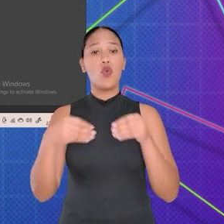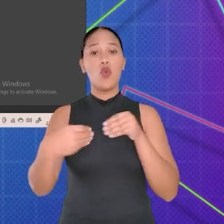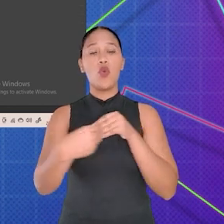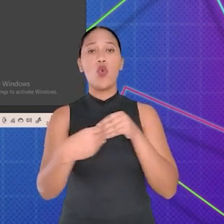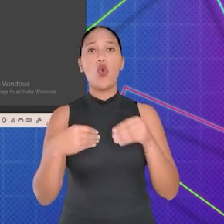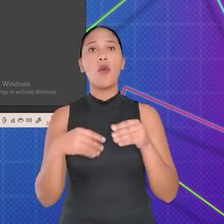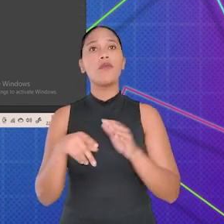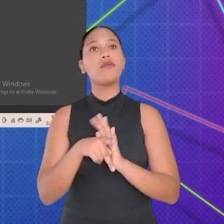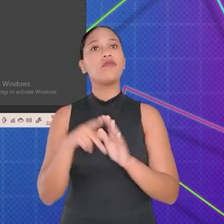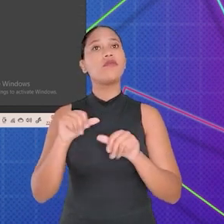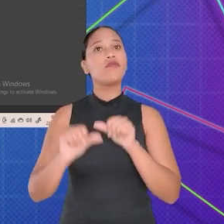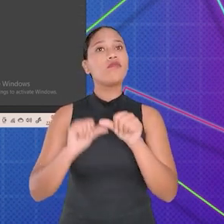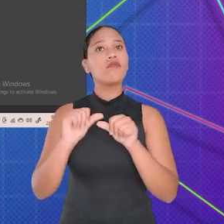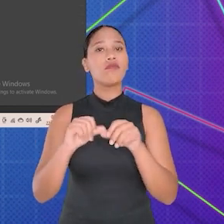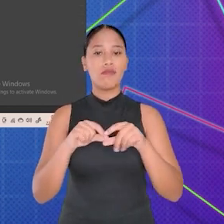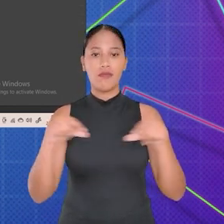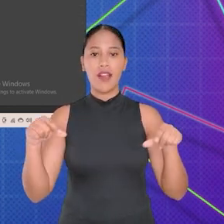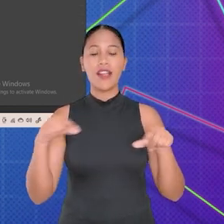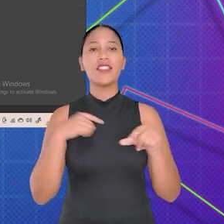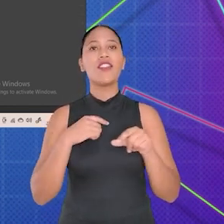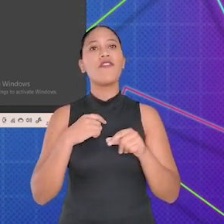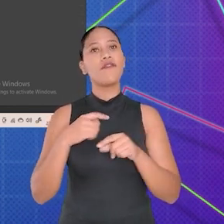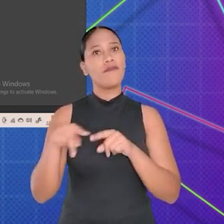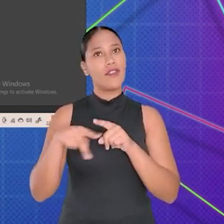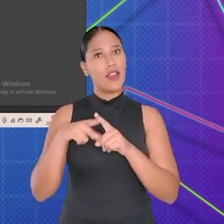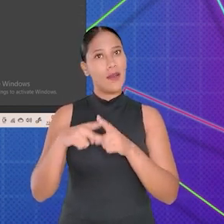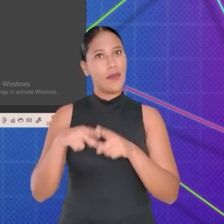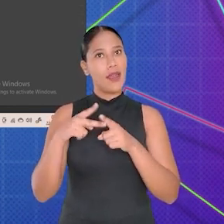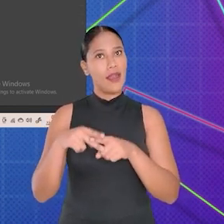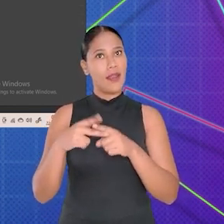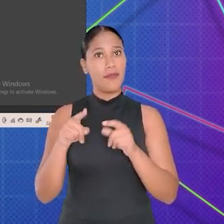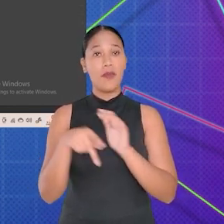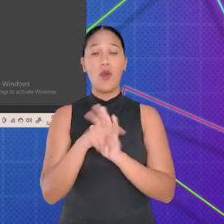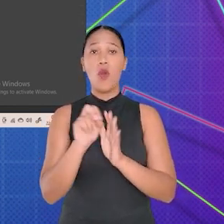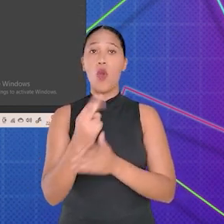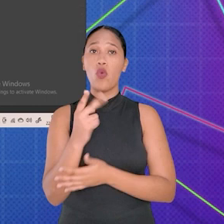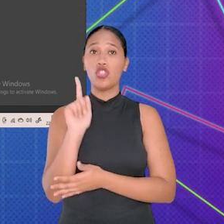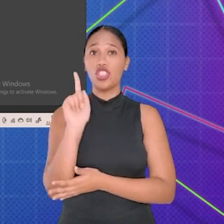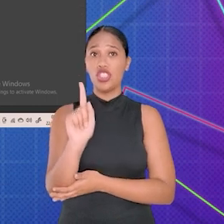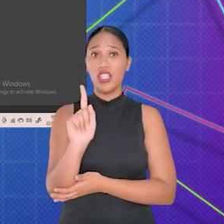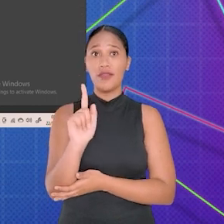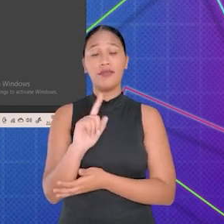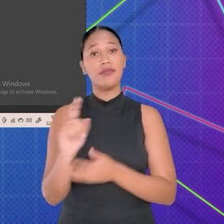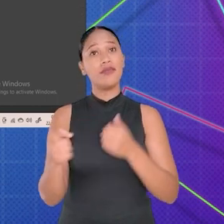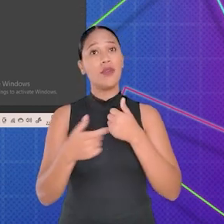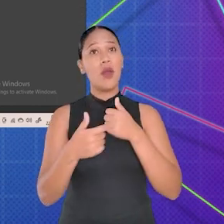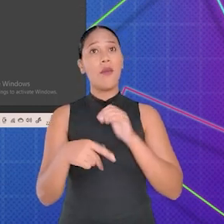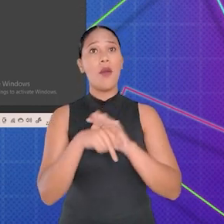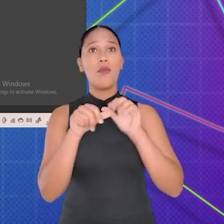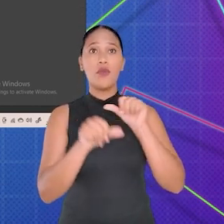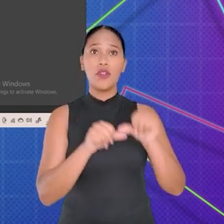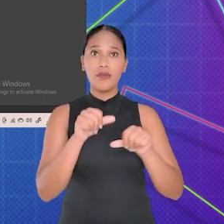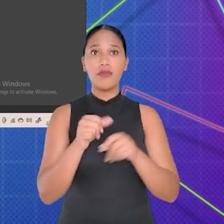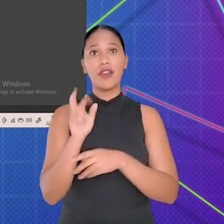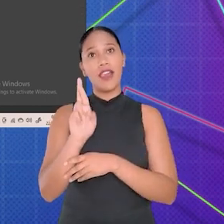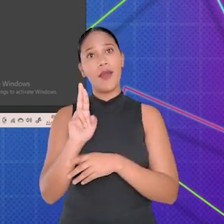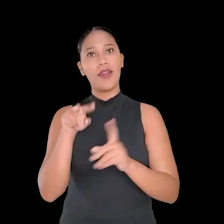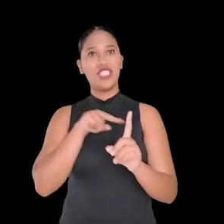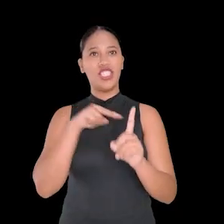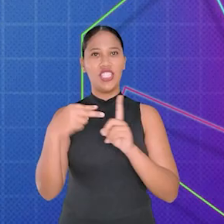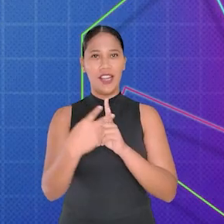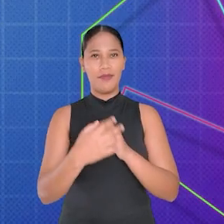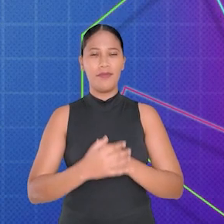redimensionar e R para girar. Além disso, é possível editar a forma da primitiva usando as ferramentas de modelagem do